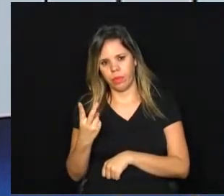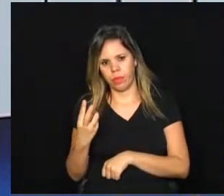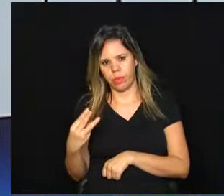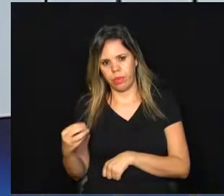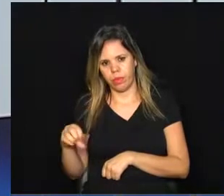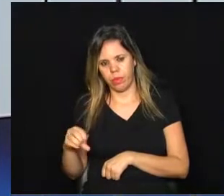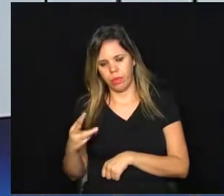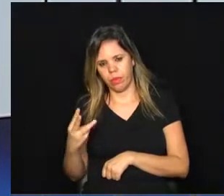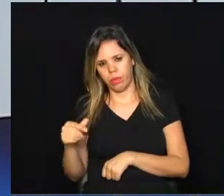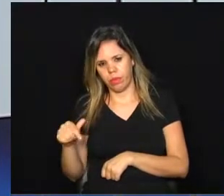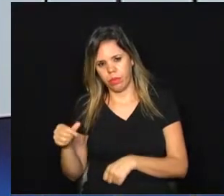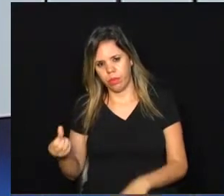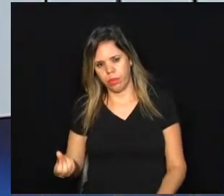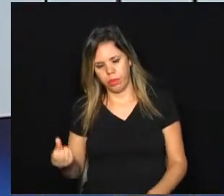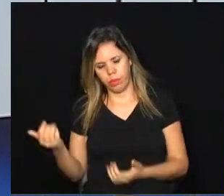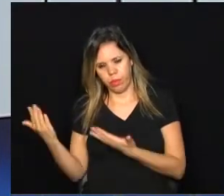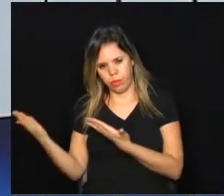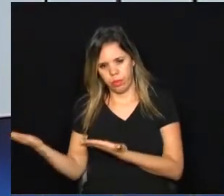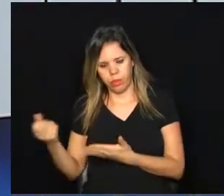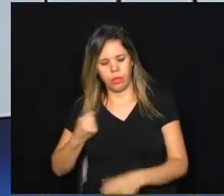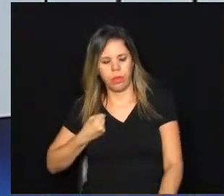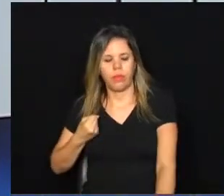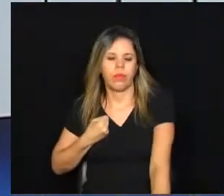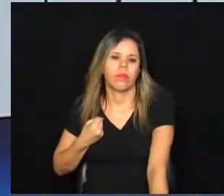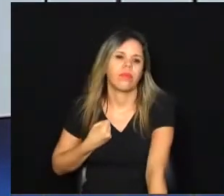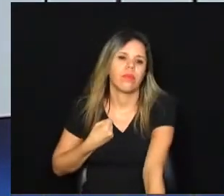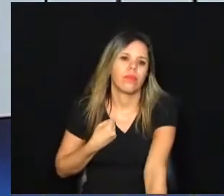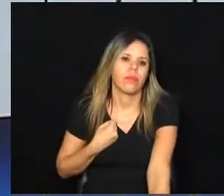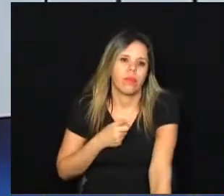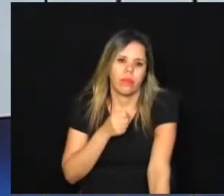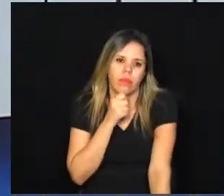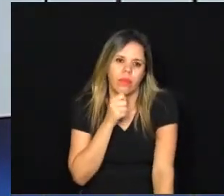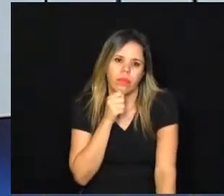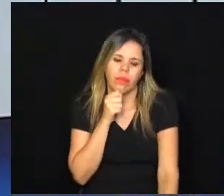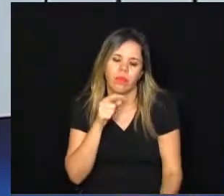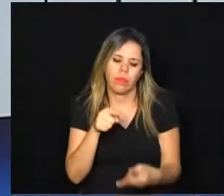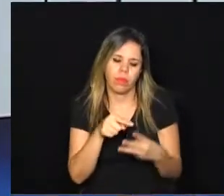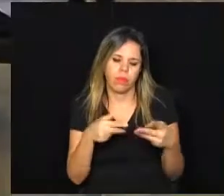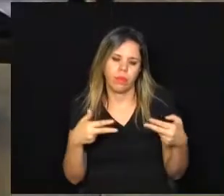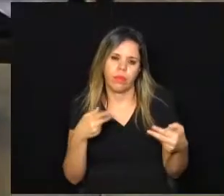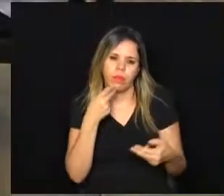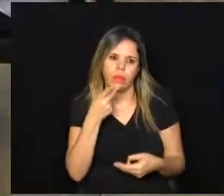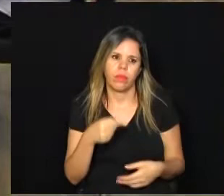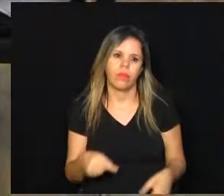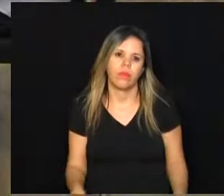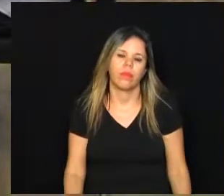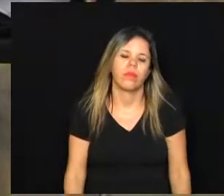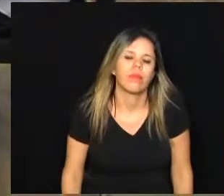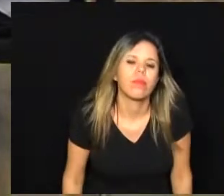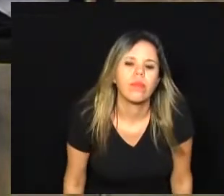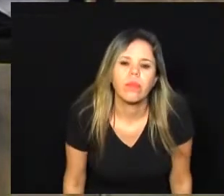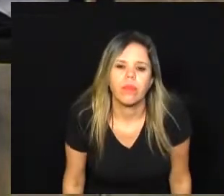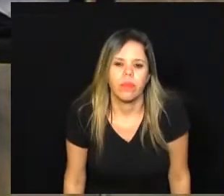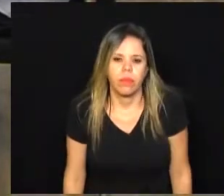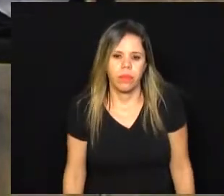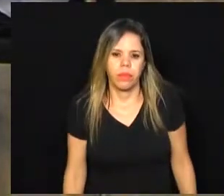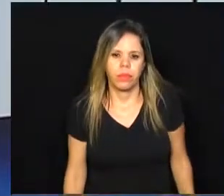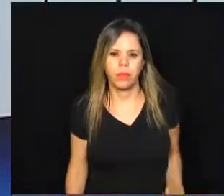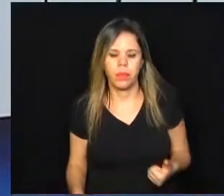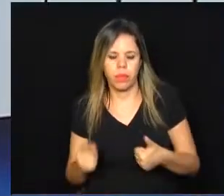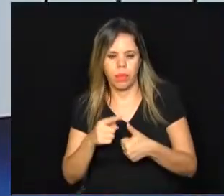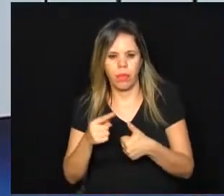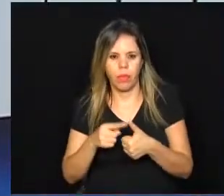978293776 é o número do nosso WhatsApp, tem 3 assuntos ainda que eu quero abordar com vocês, tá? Que bom. O primeiro, no ranking